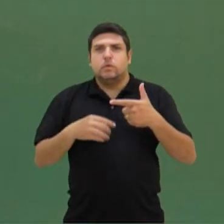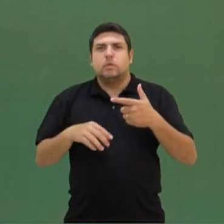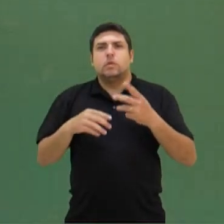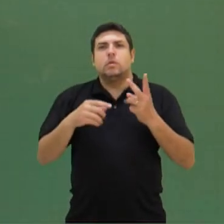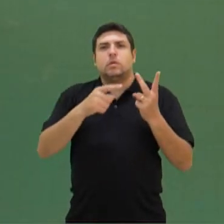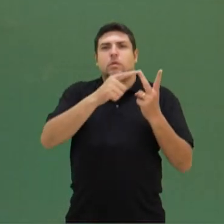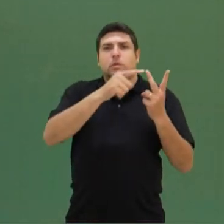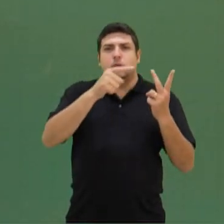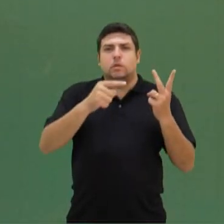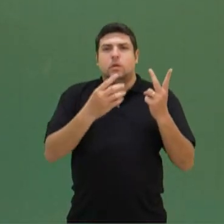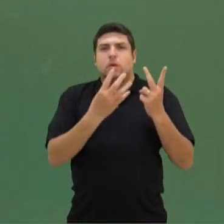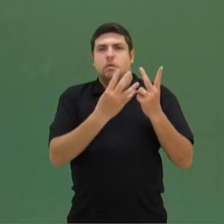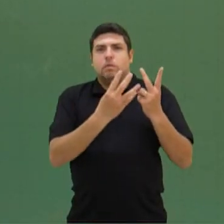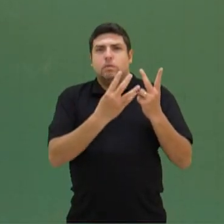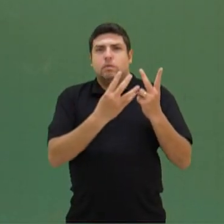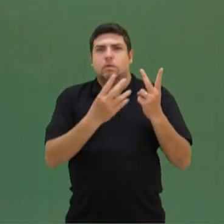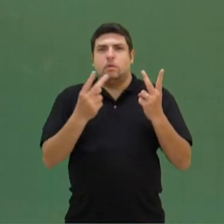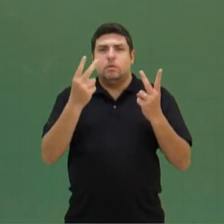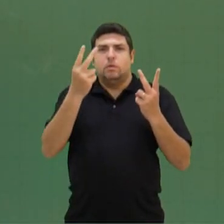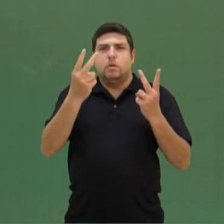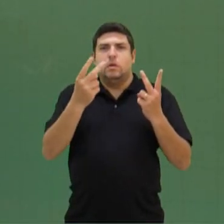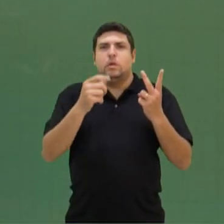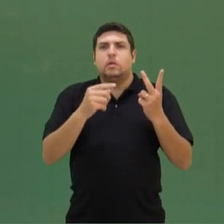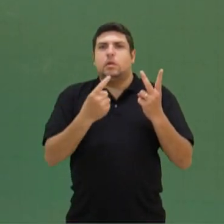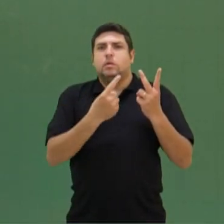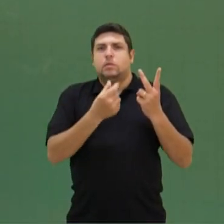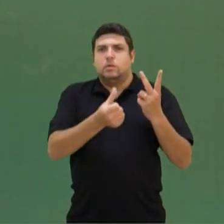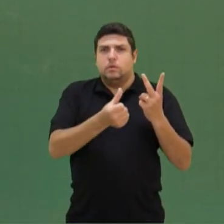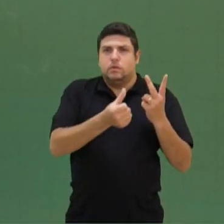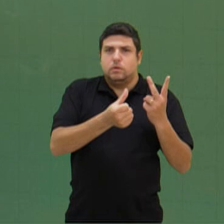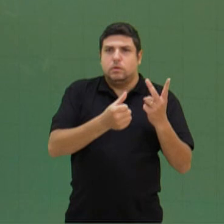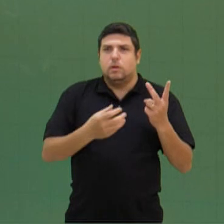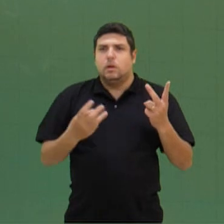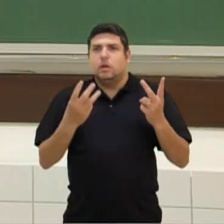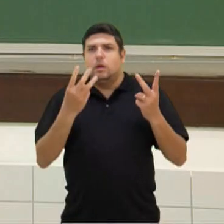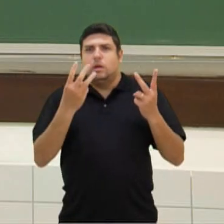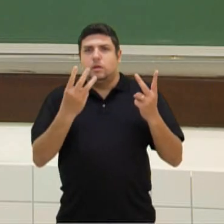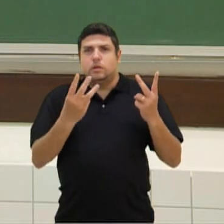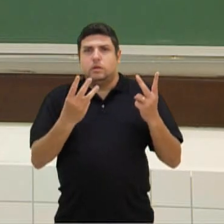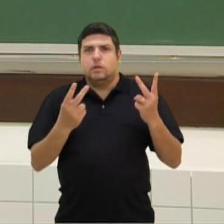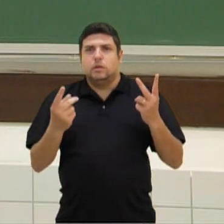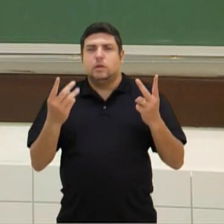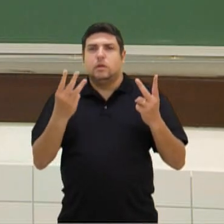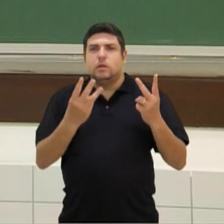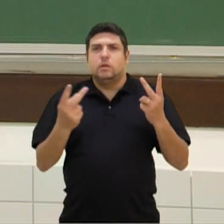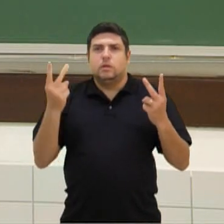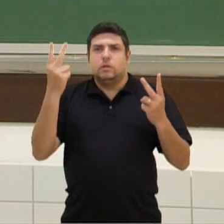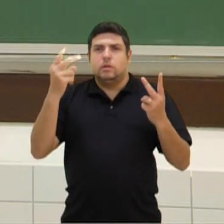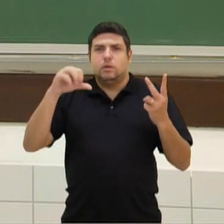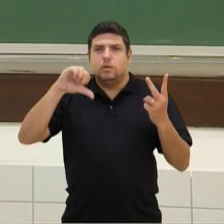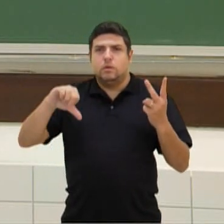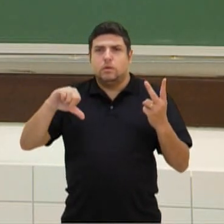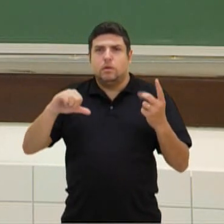é? 16. 3 ao quadrado, quanto é? 9. 16 mais 9?